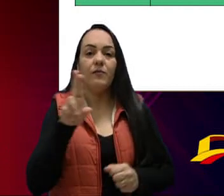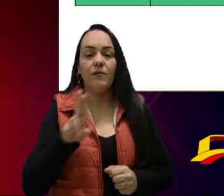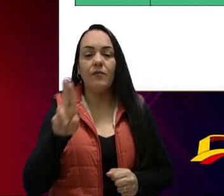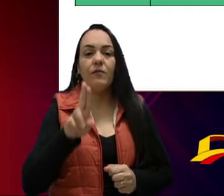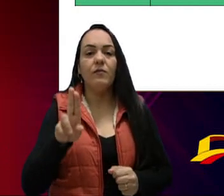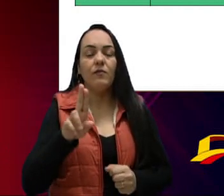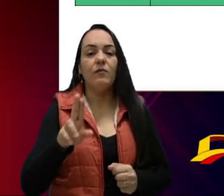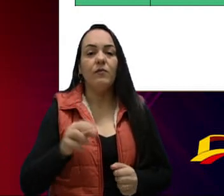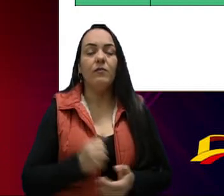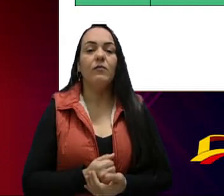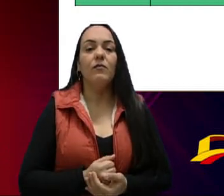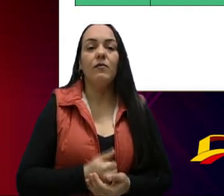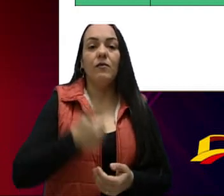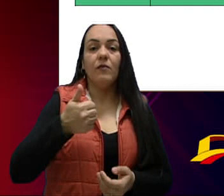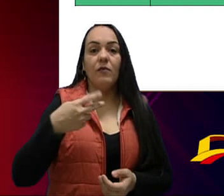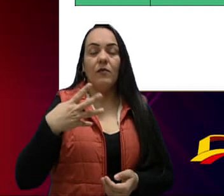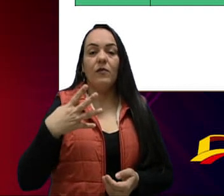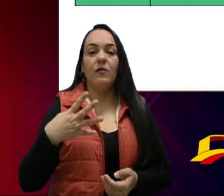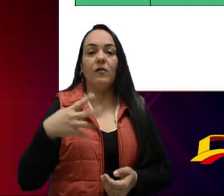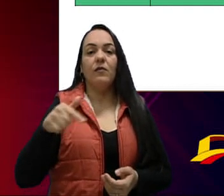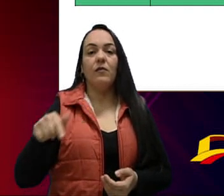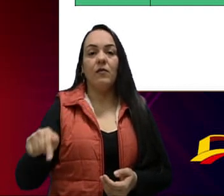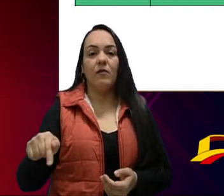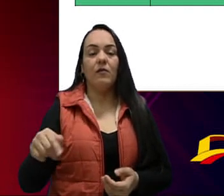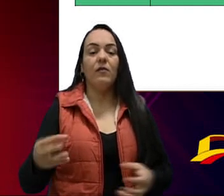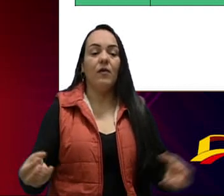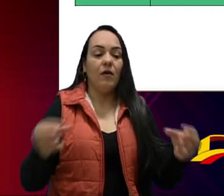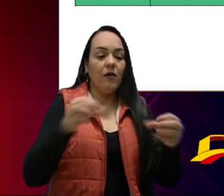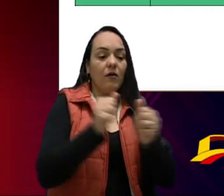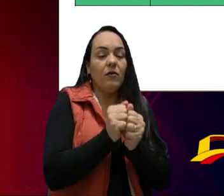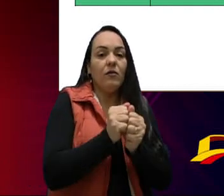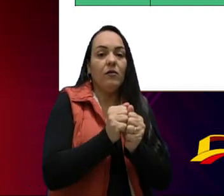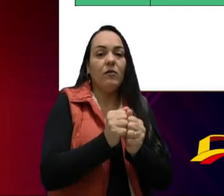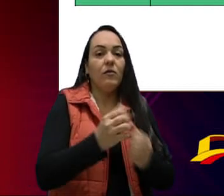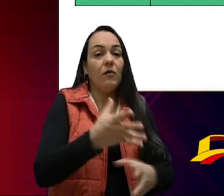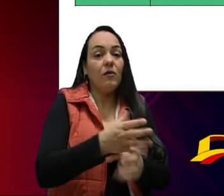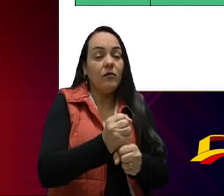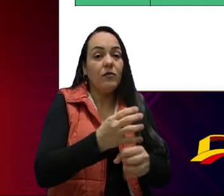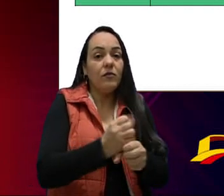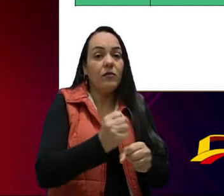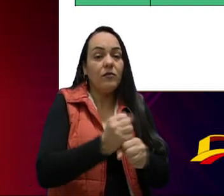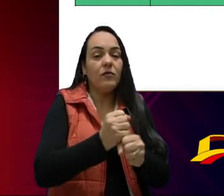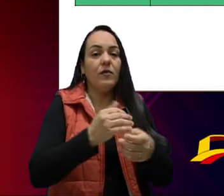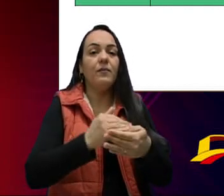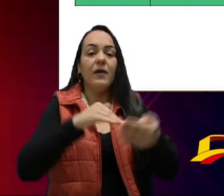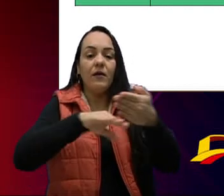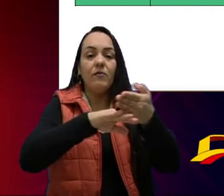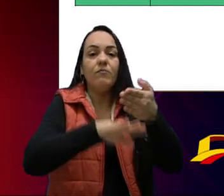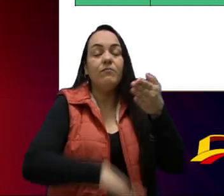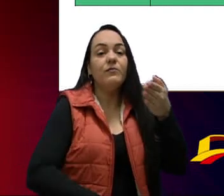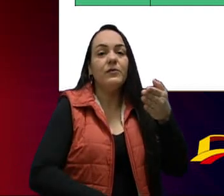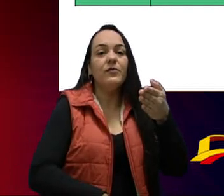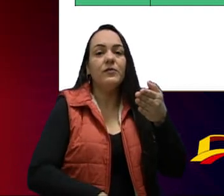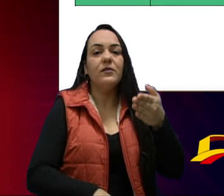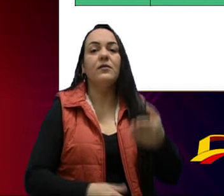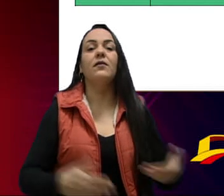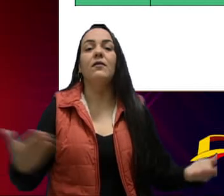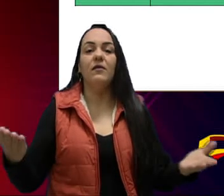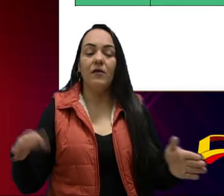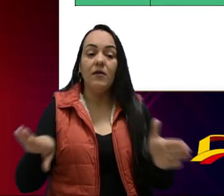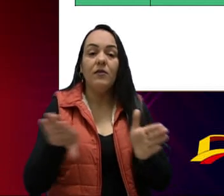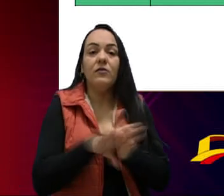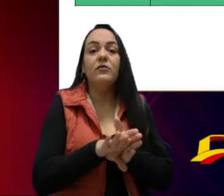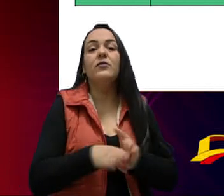pegar 147 333 mais o reservado menos ou atualizado da ao total do saldo